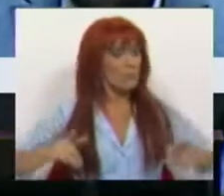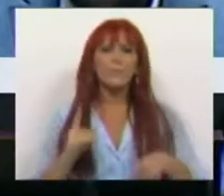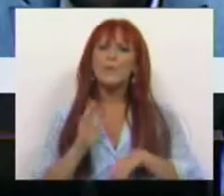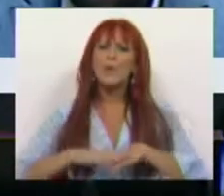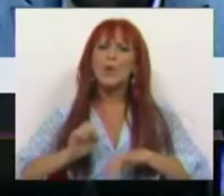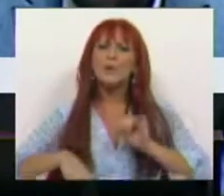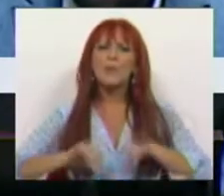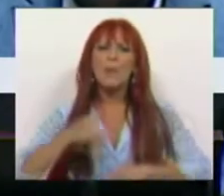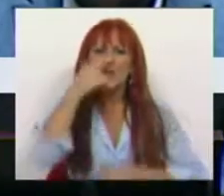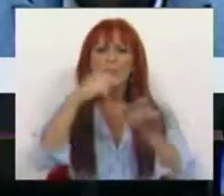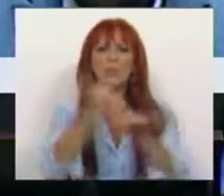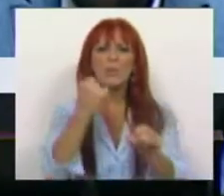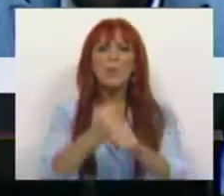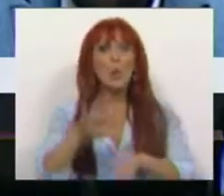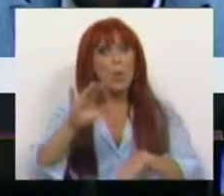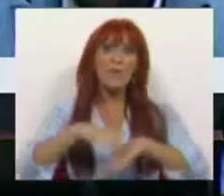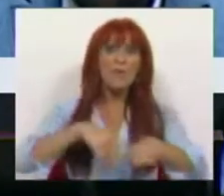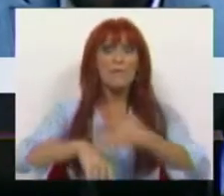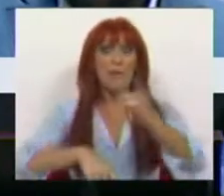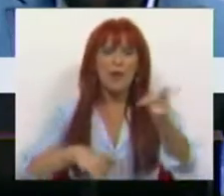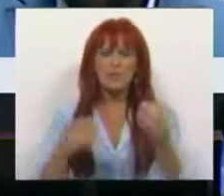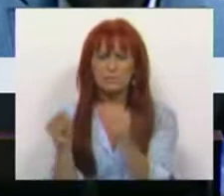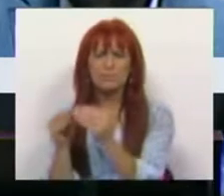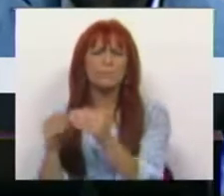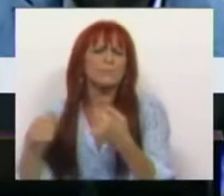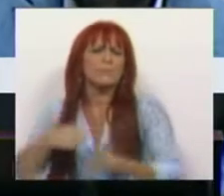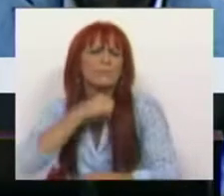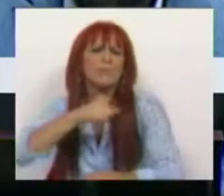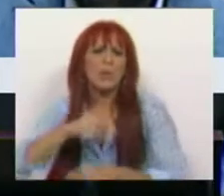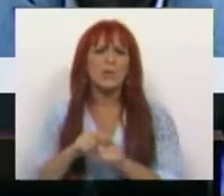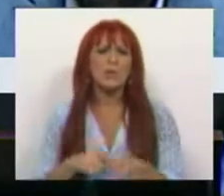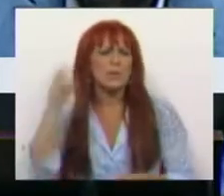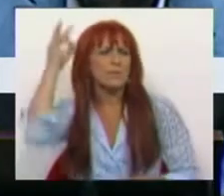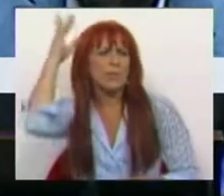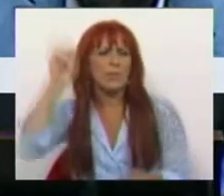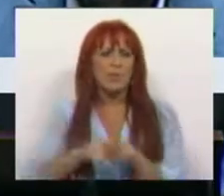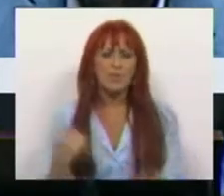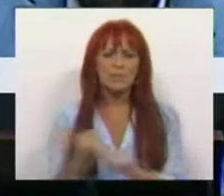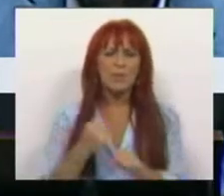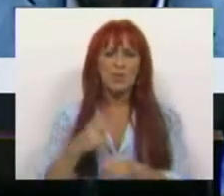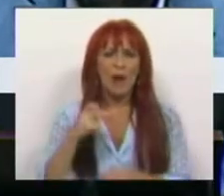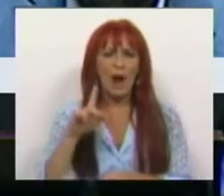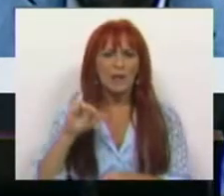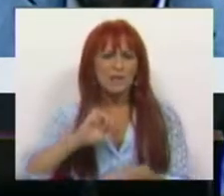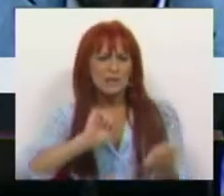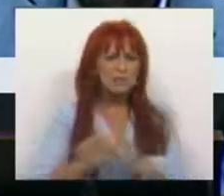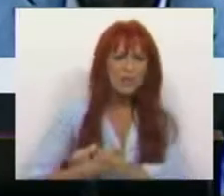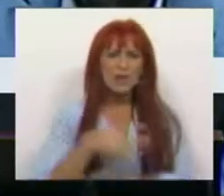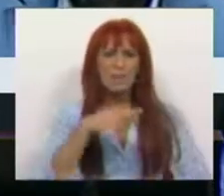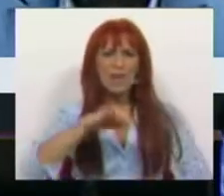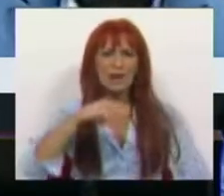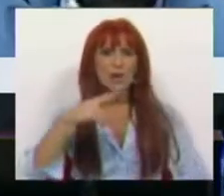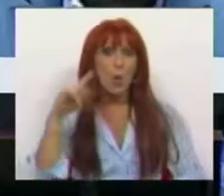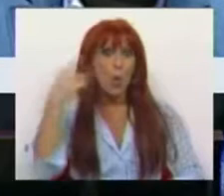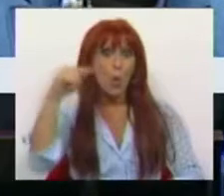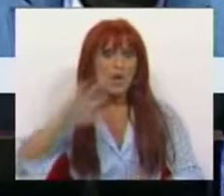está a acontecer aos trabalhadores e que, ao fazê-lo, é conivente com o faroeste laboral em que a Altice transformou a PT. A